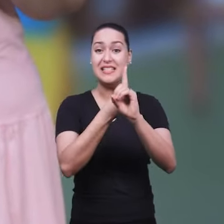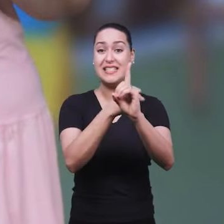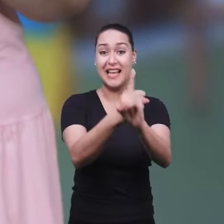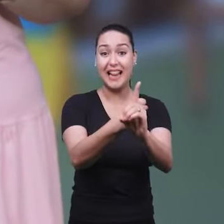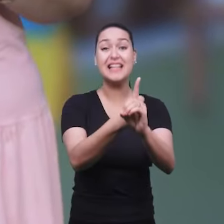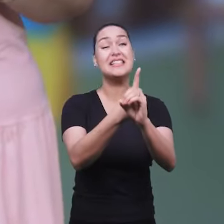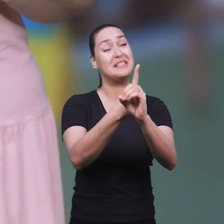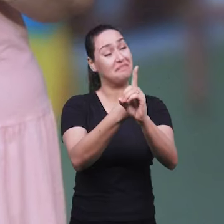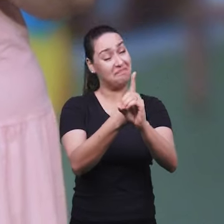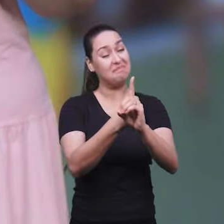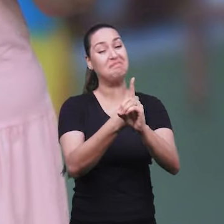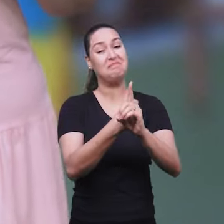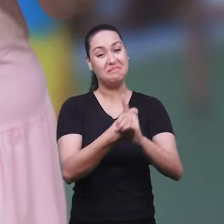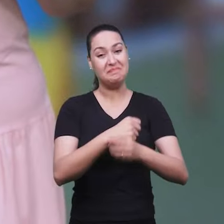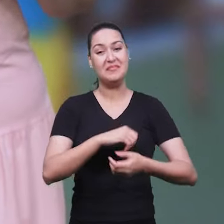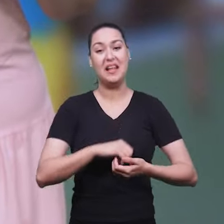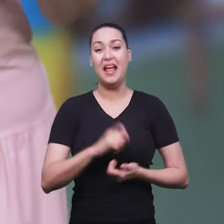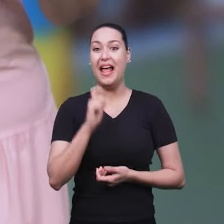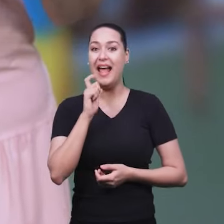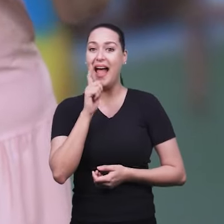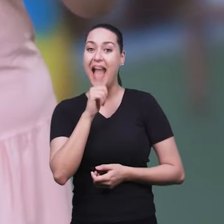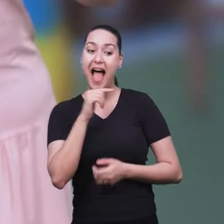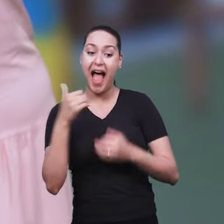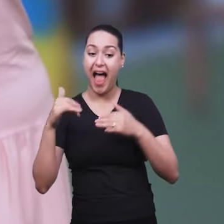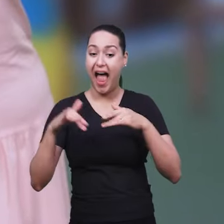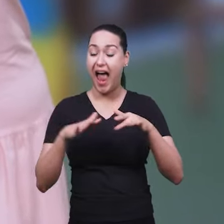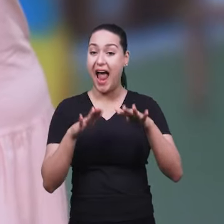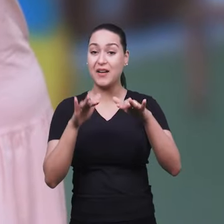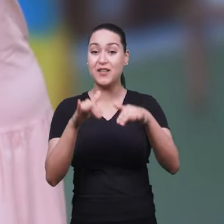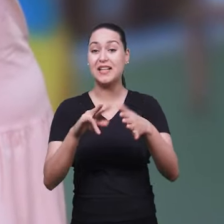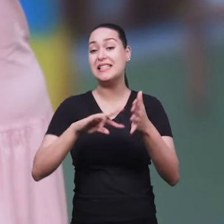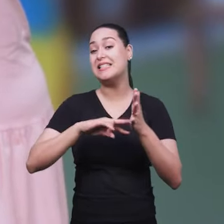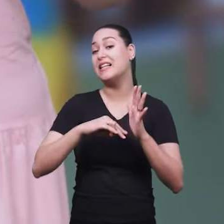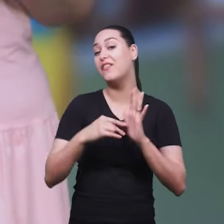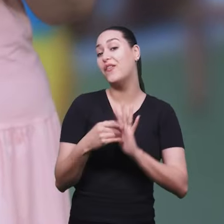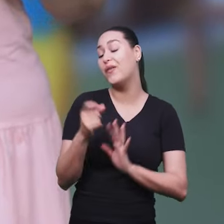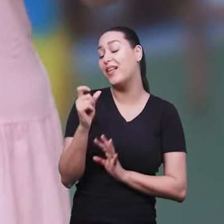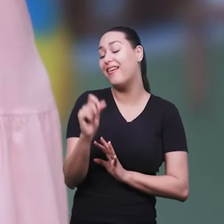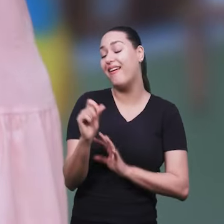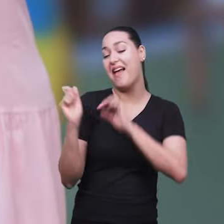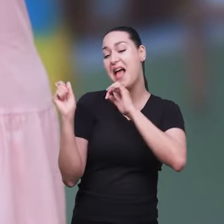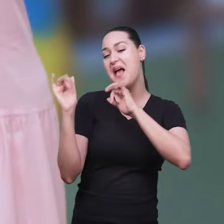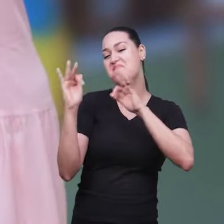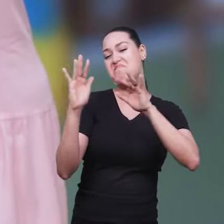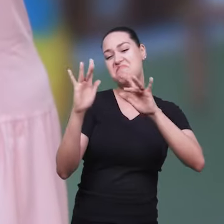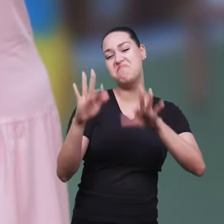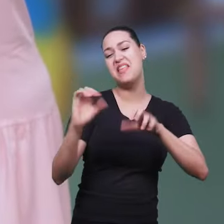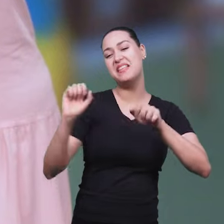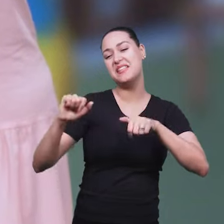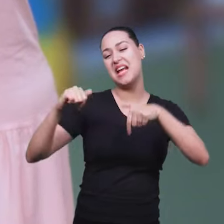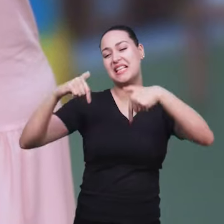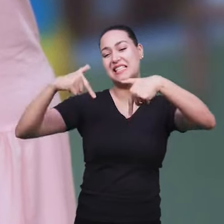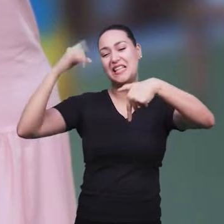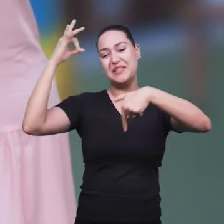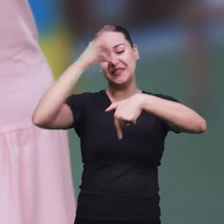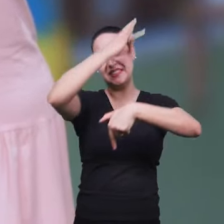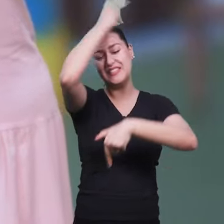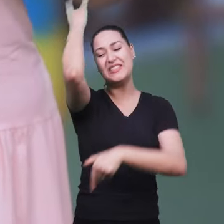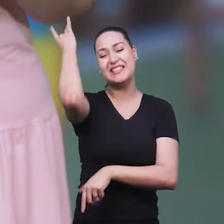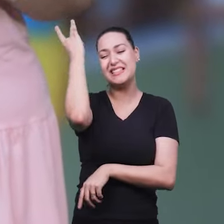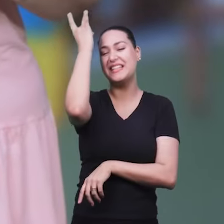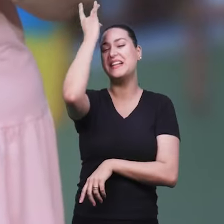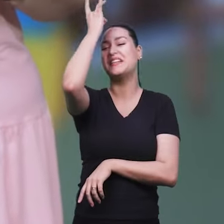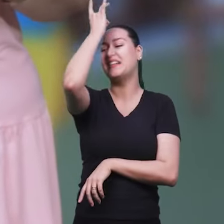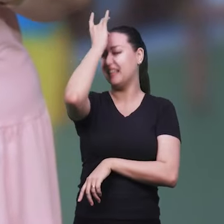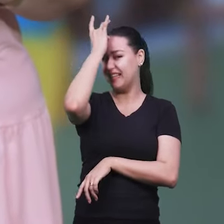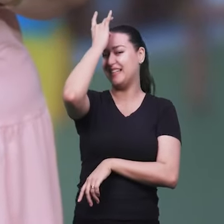de Paulo e de Silas. Esse manancial é a bênção do Senhor, é a operação do Espírito